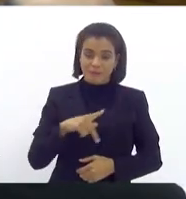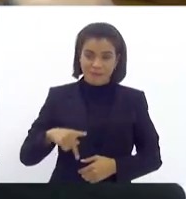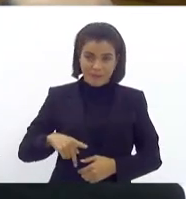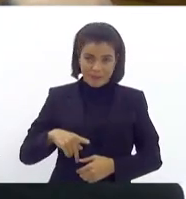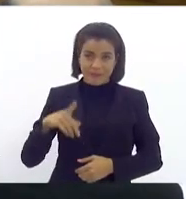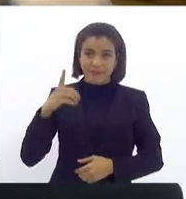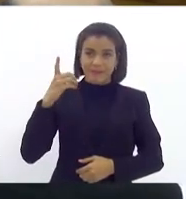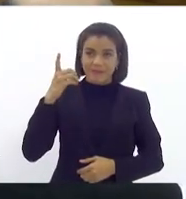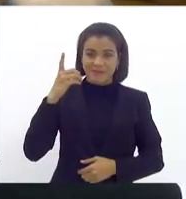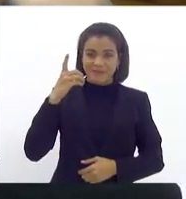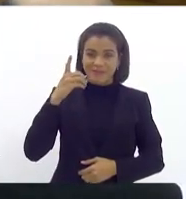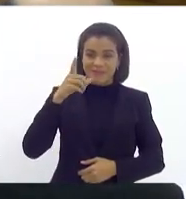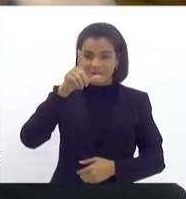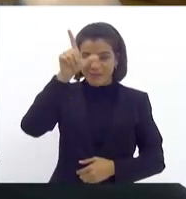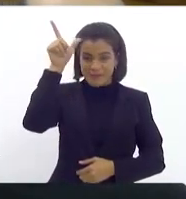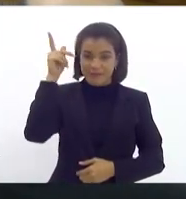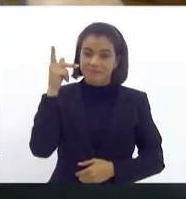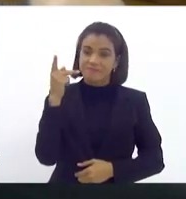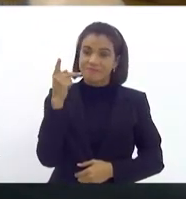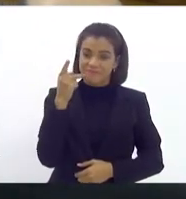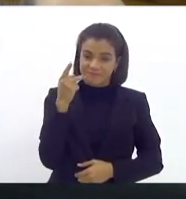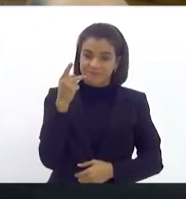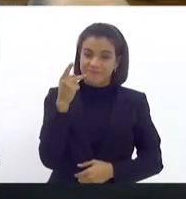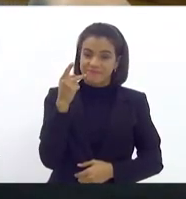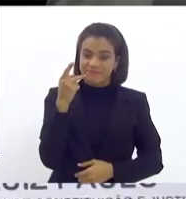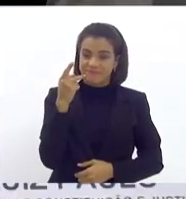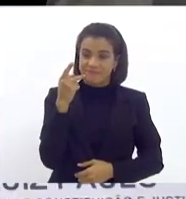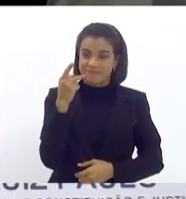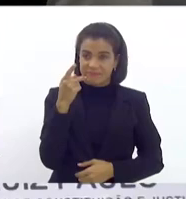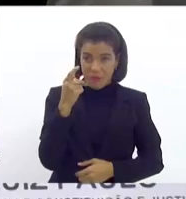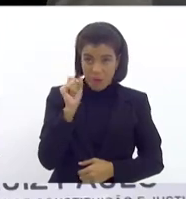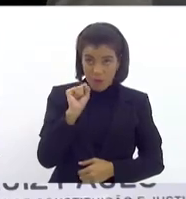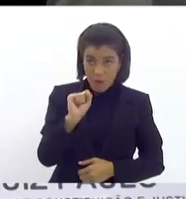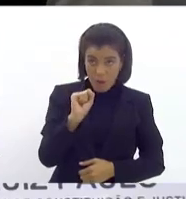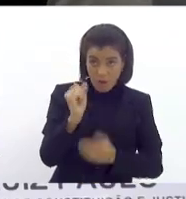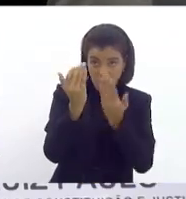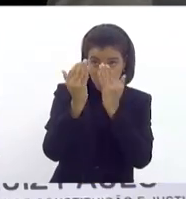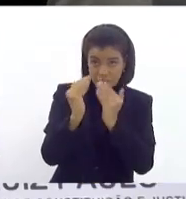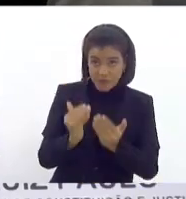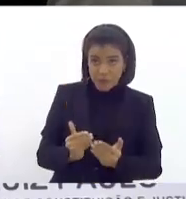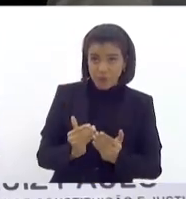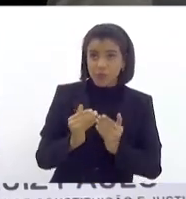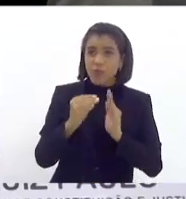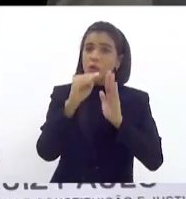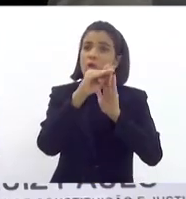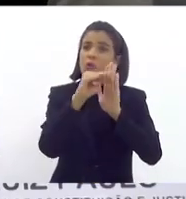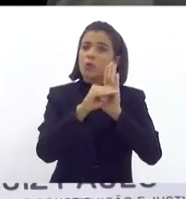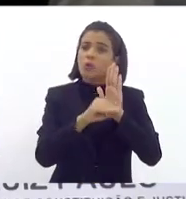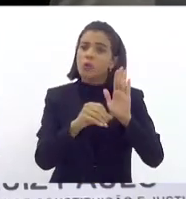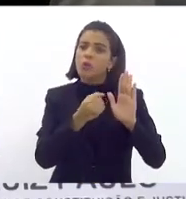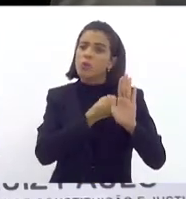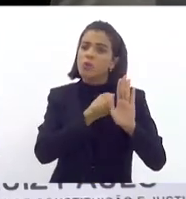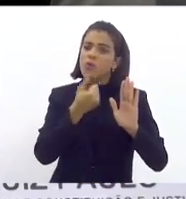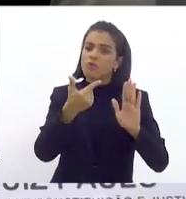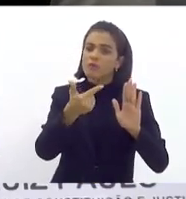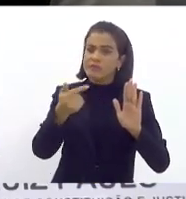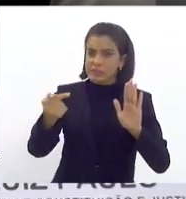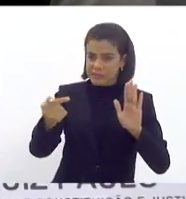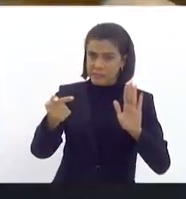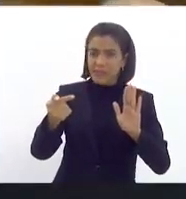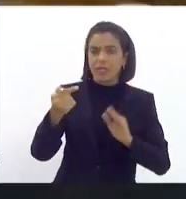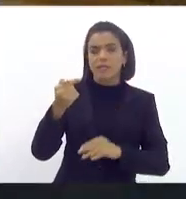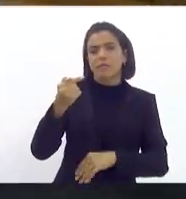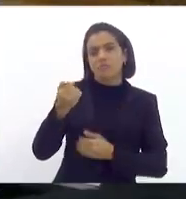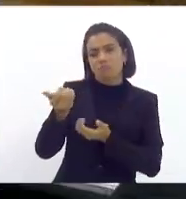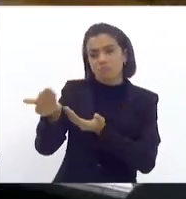se eu posso ter vista do 27. Perfeito. Então, o projeto 27 com vistas ao deputado Luiz